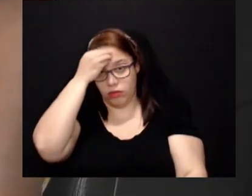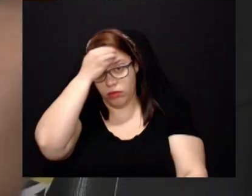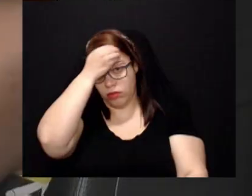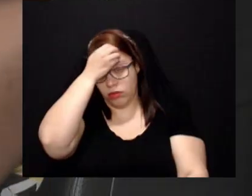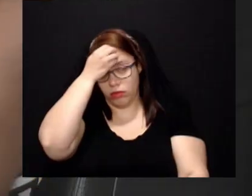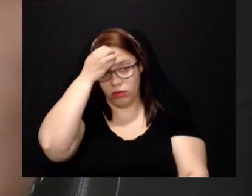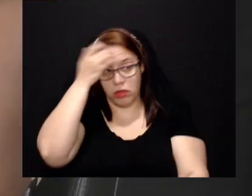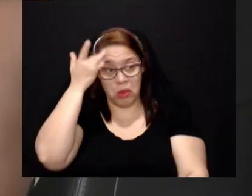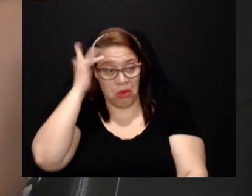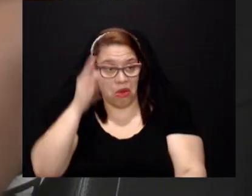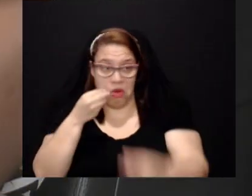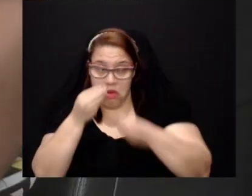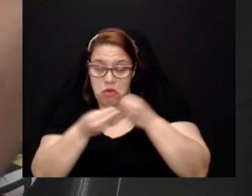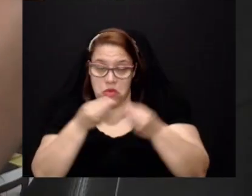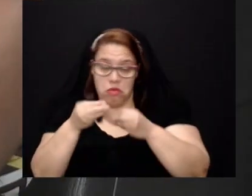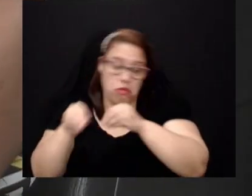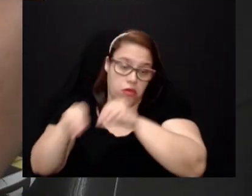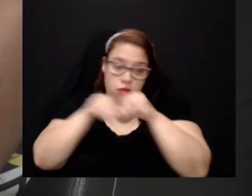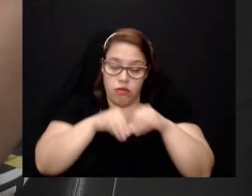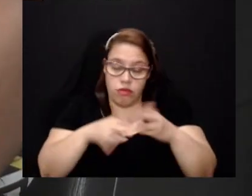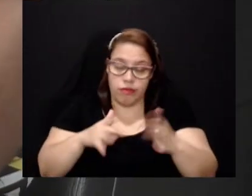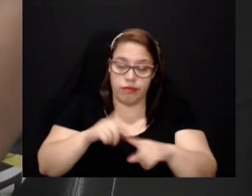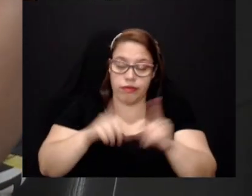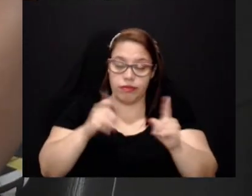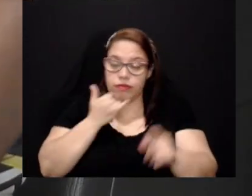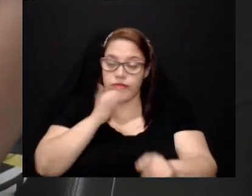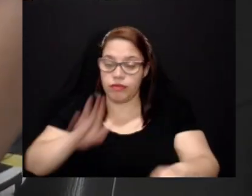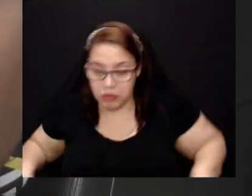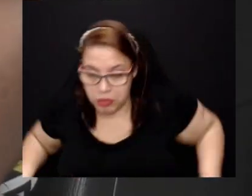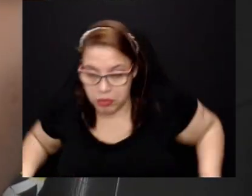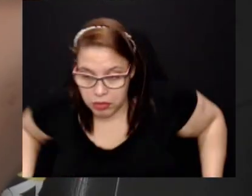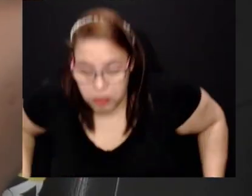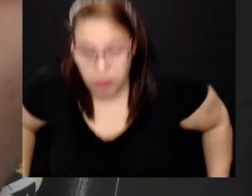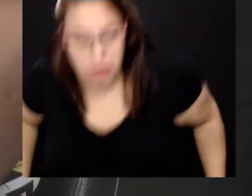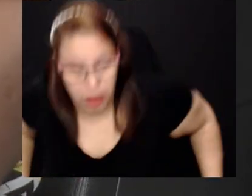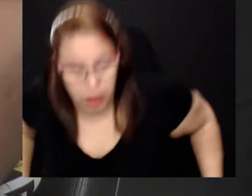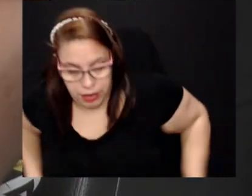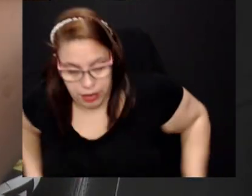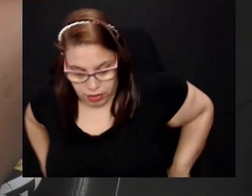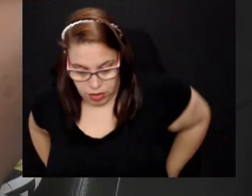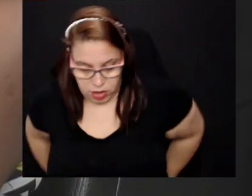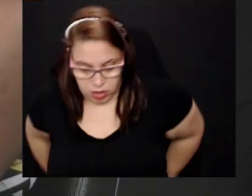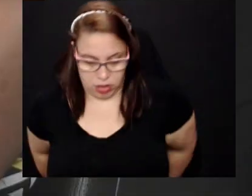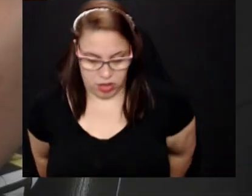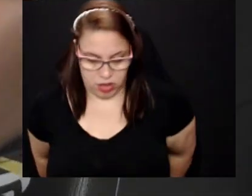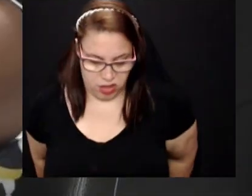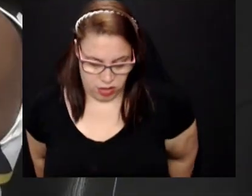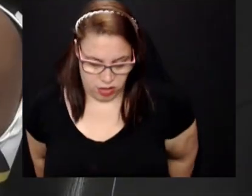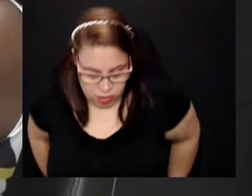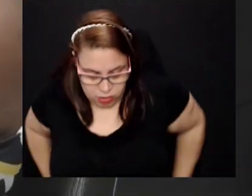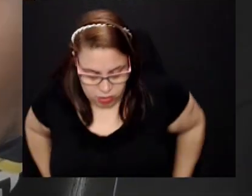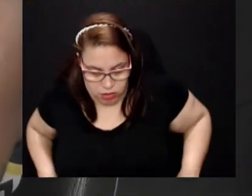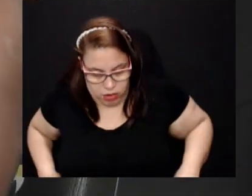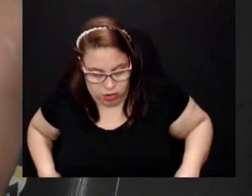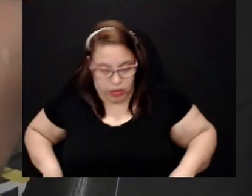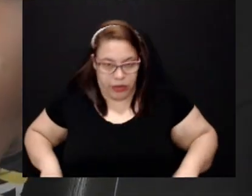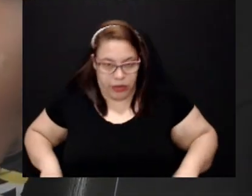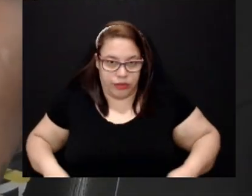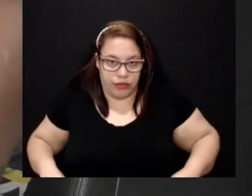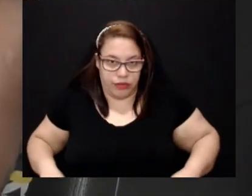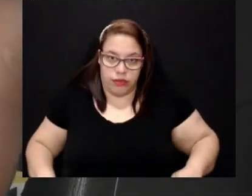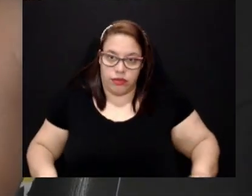esse processo, mas já morando ali, a minha mãe, meu pai, minhas irmãs, né? Num cortiço. Era um cortiço